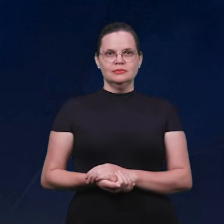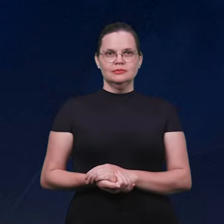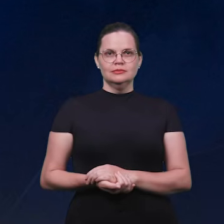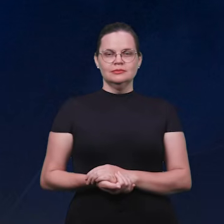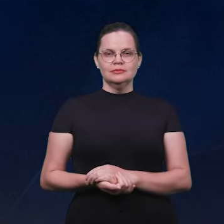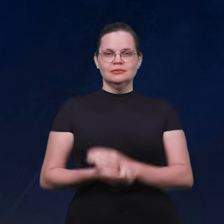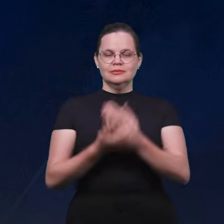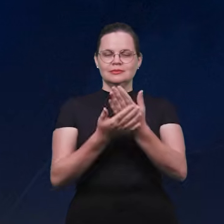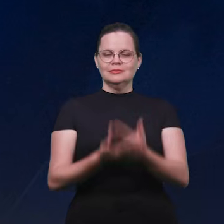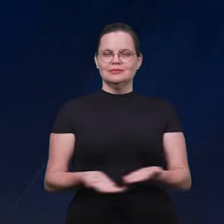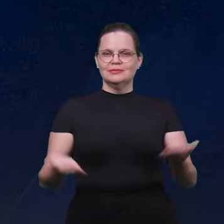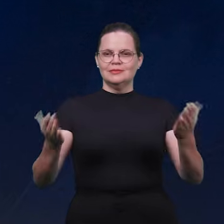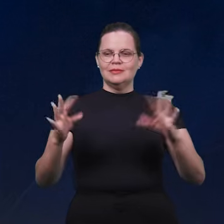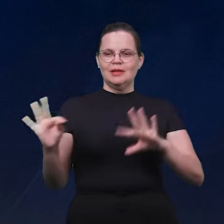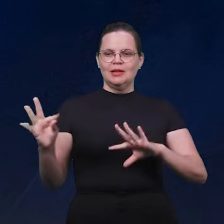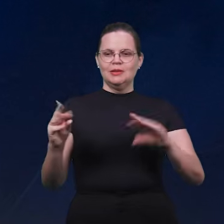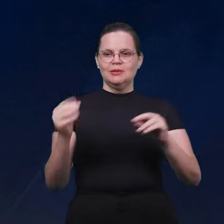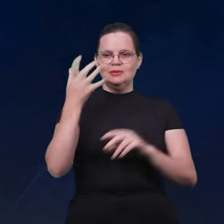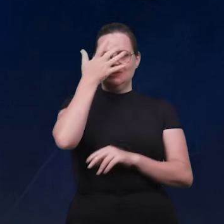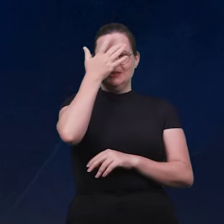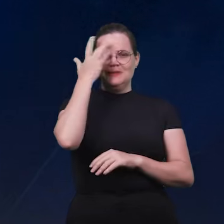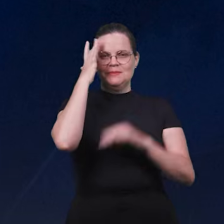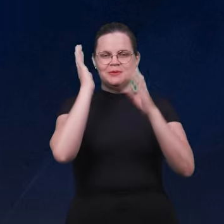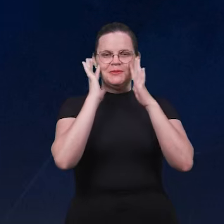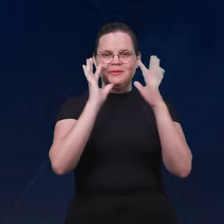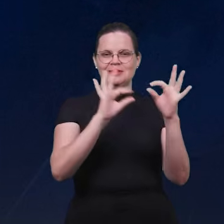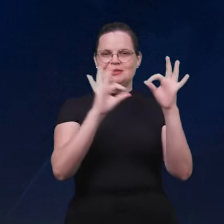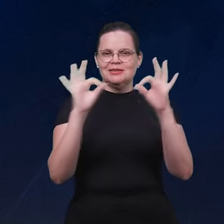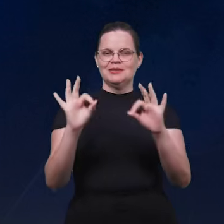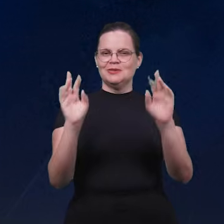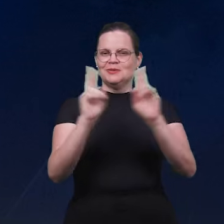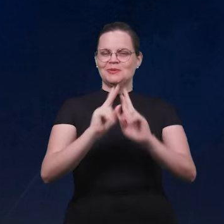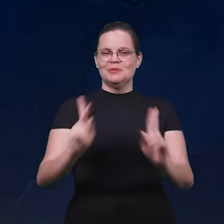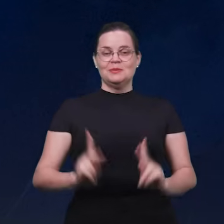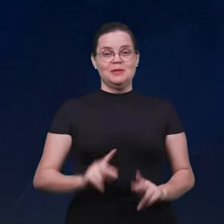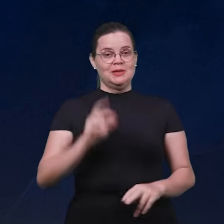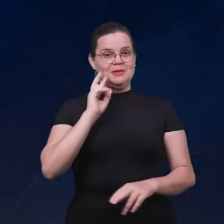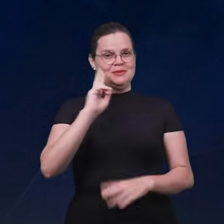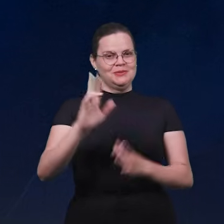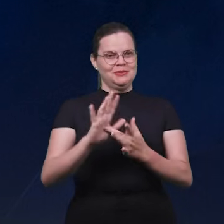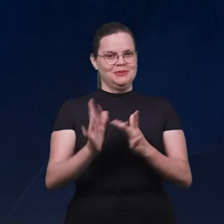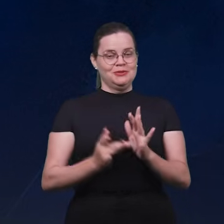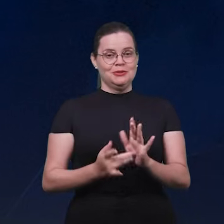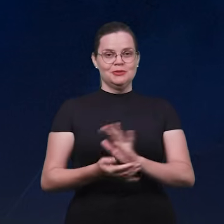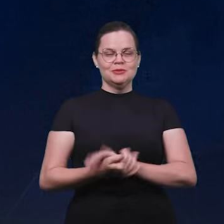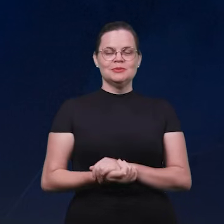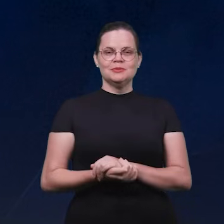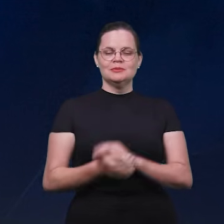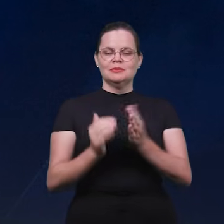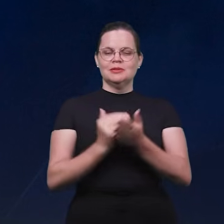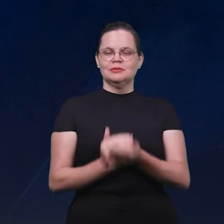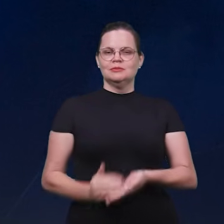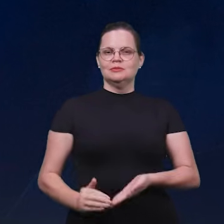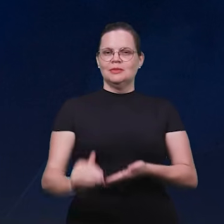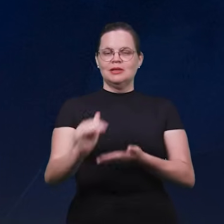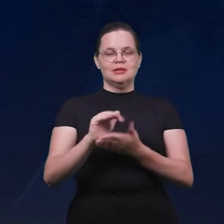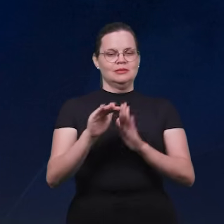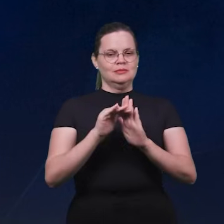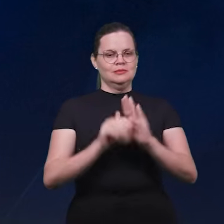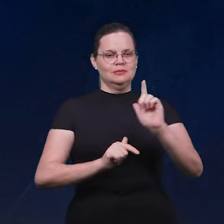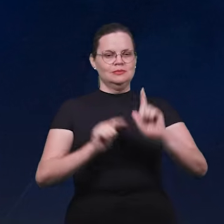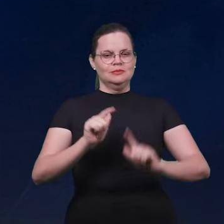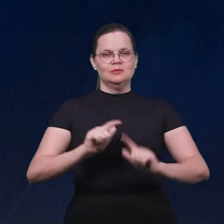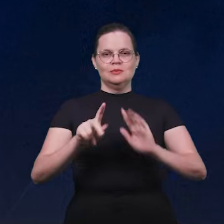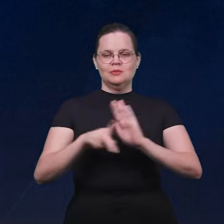Quero desejar a todos os que nos assistem a paz do Senhor Jesus Cristo. Este é o programa da Igreja Cristã Maranata,